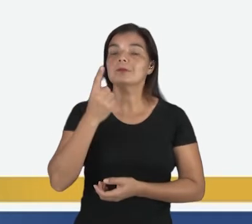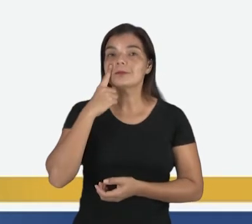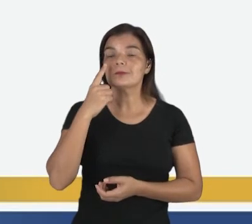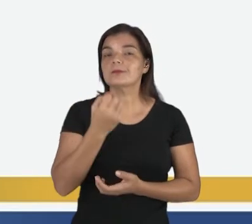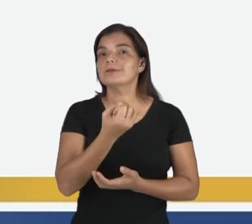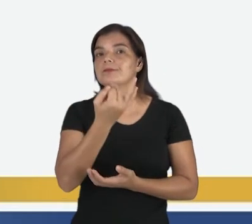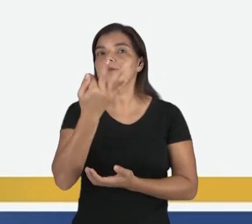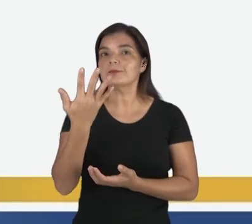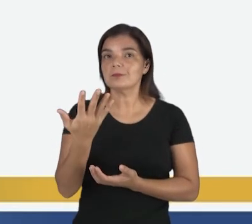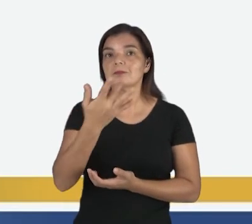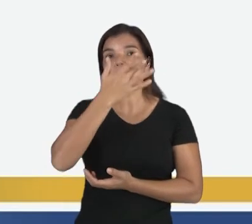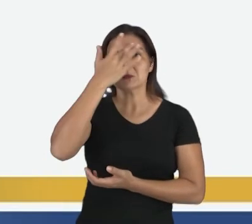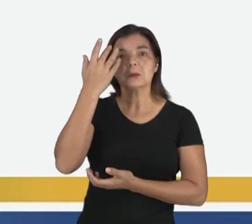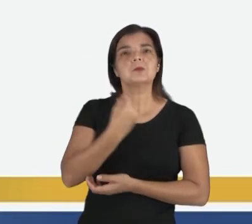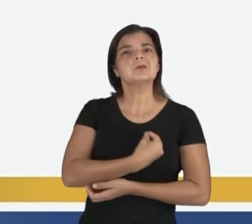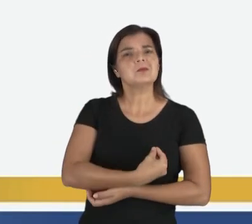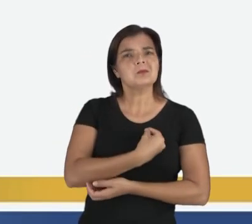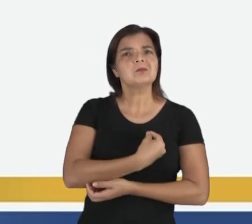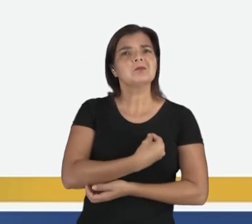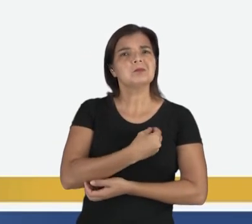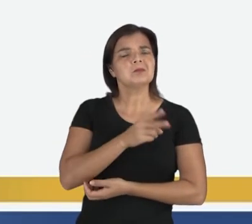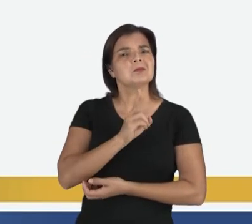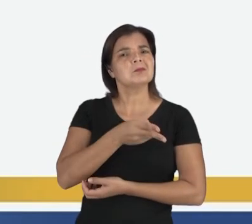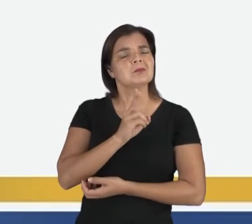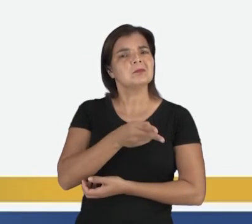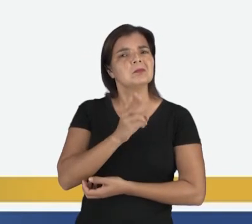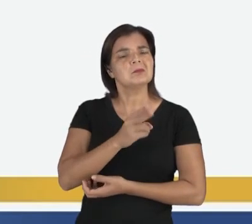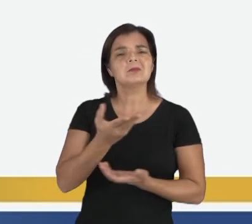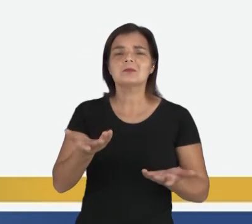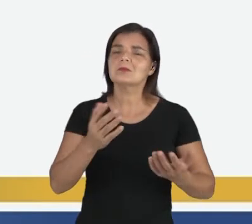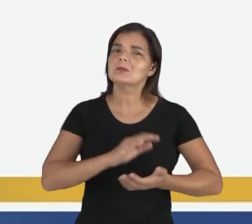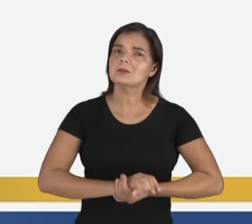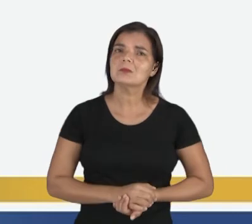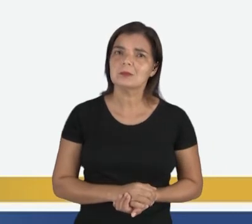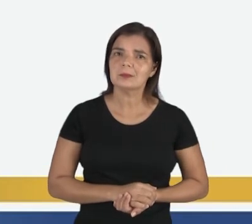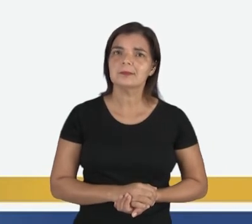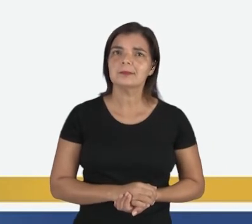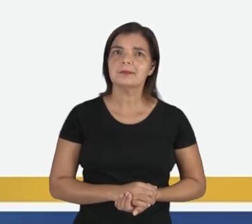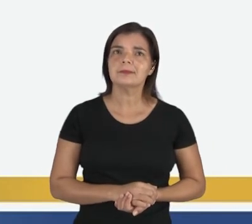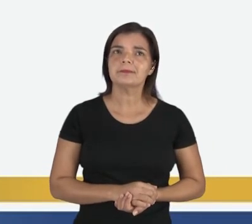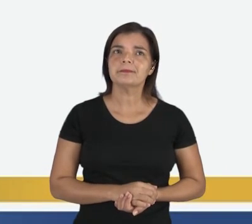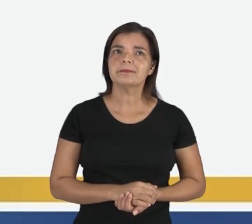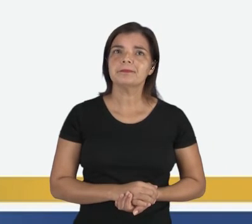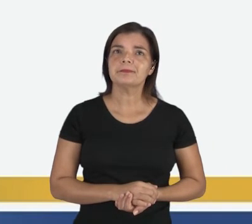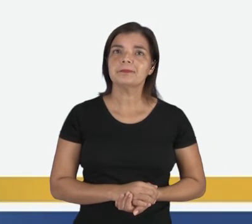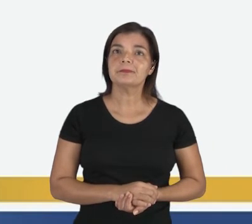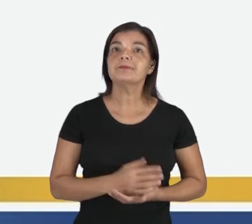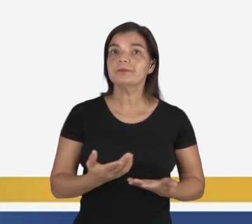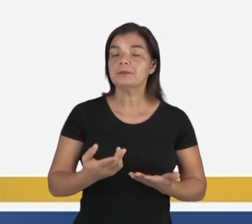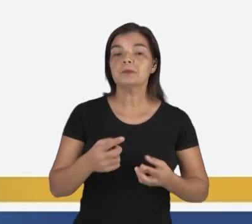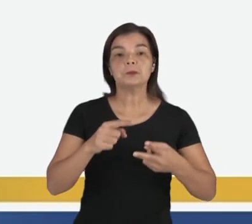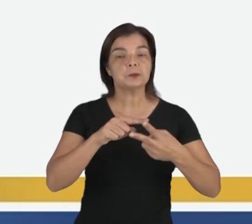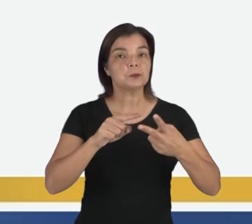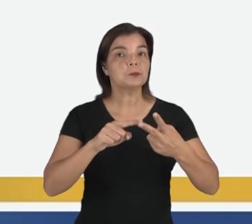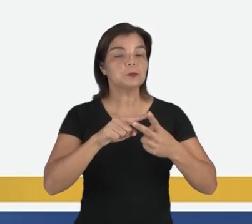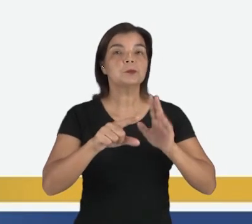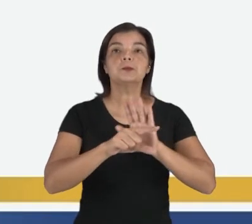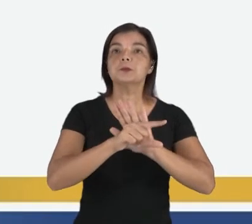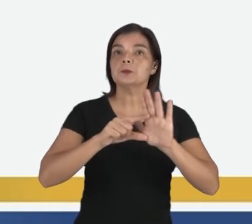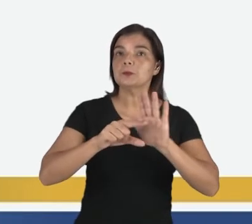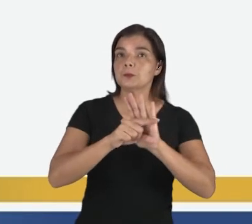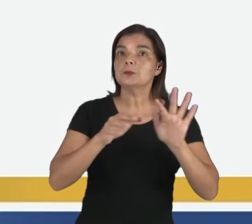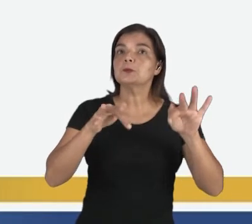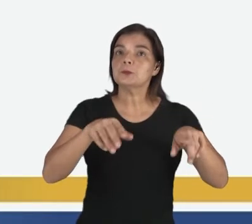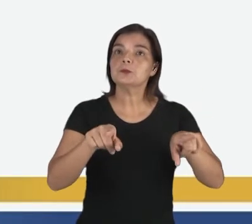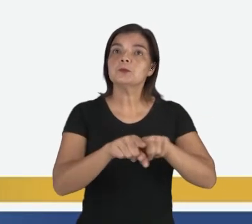curiosidade. Como essa quantidade de pessoas pode viver nesse lugar tão inusitado? Nos dois últimos